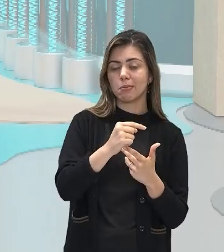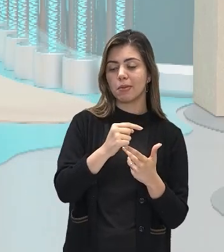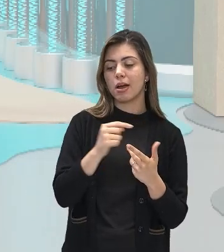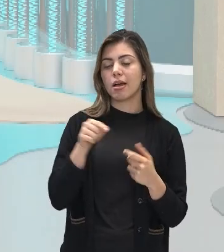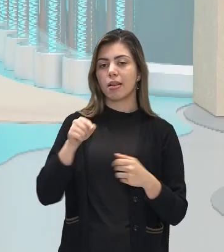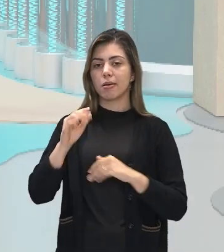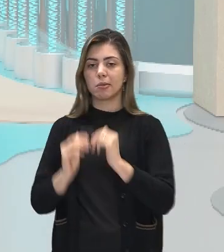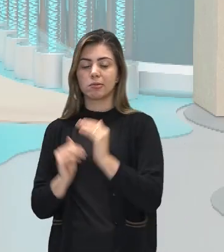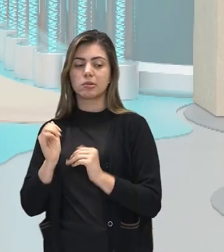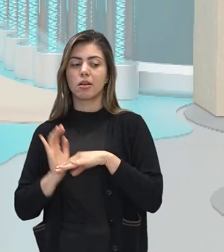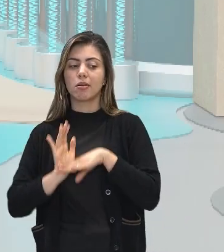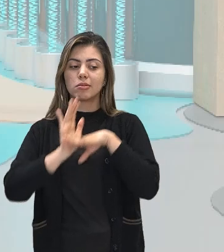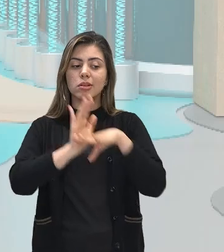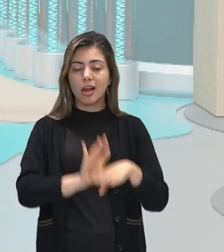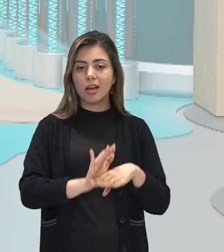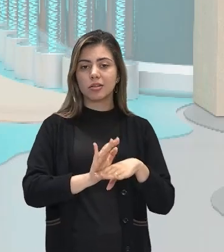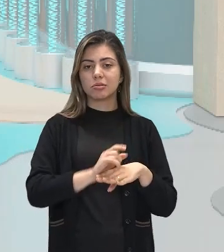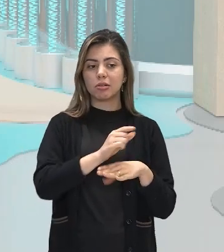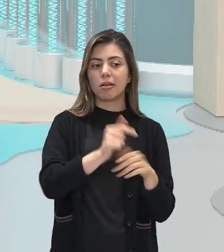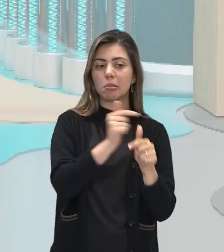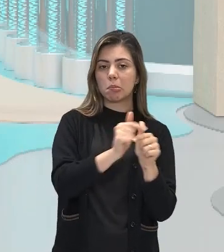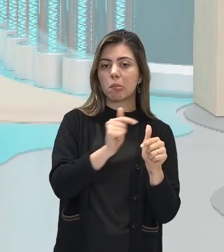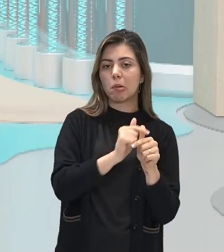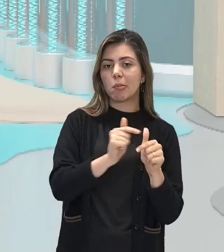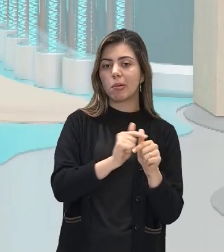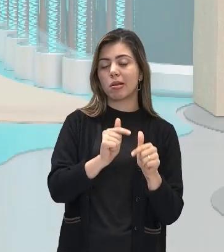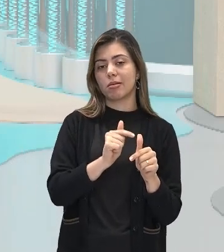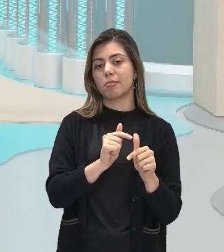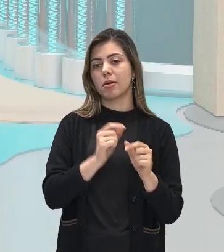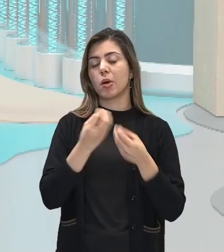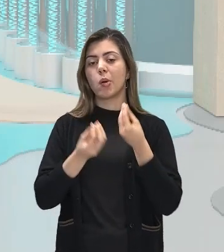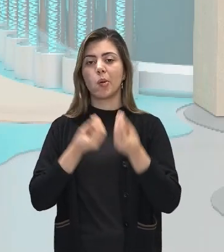cuidadas através desse profissional,